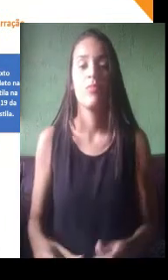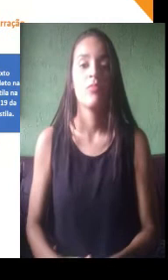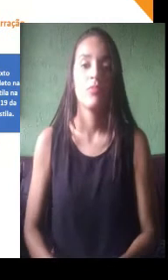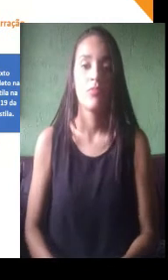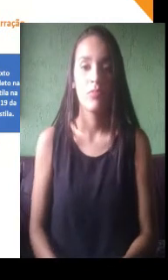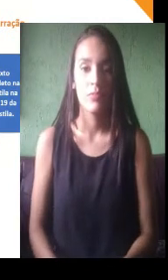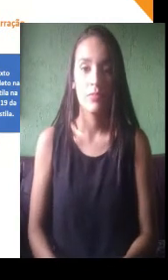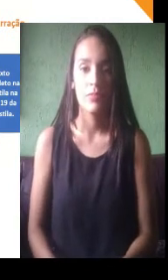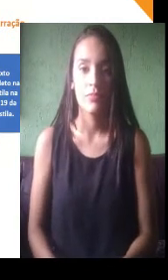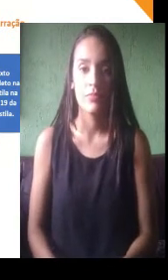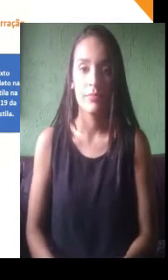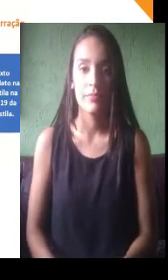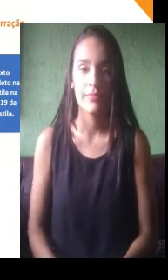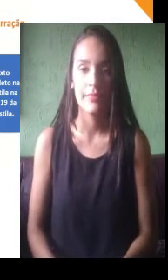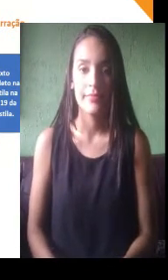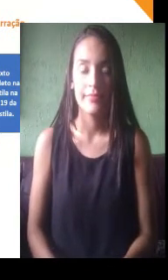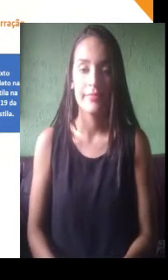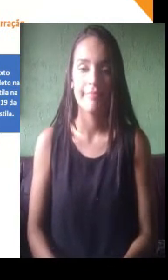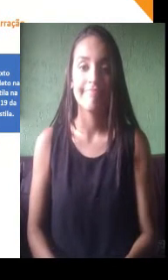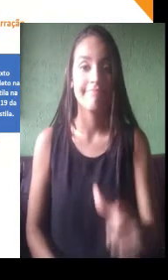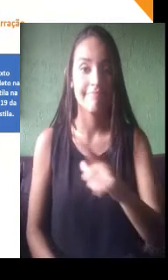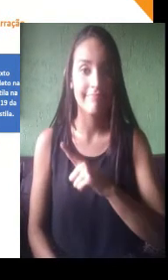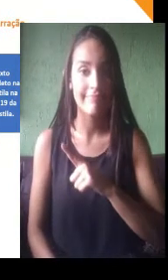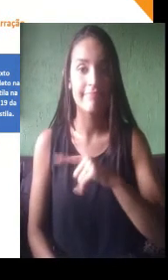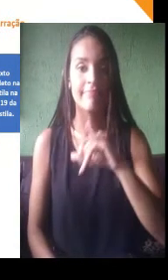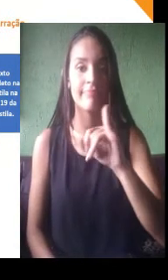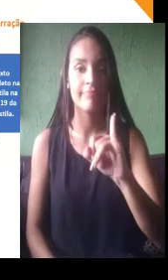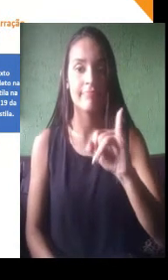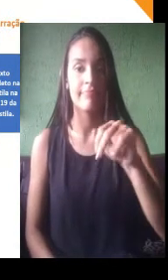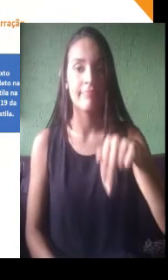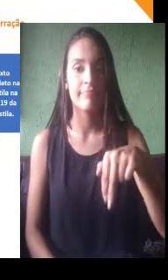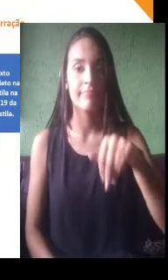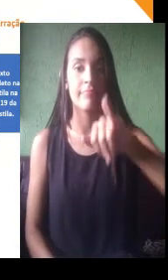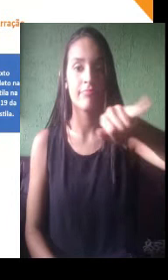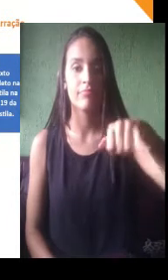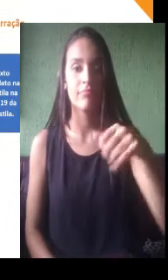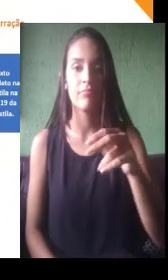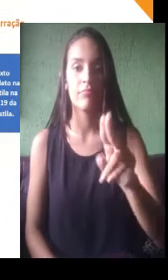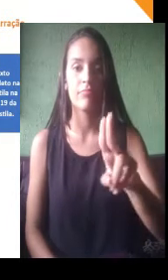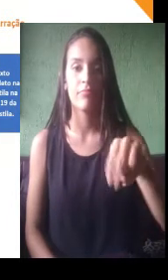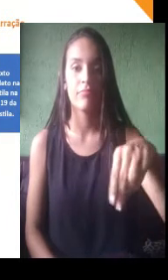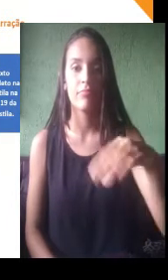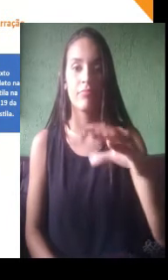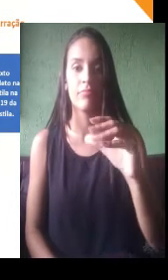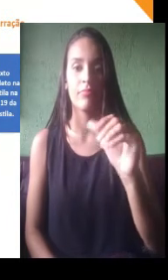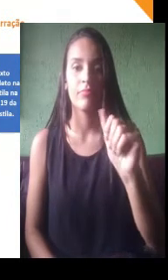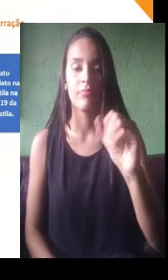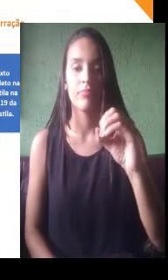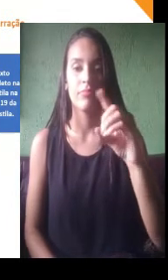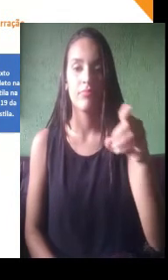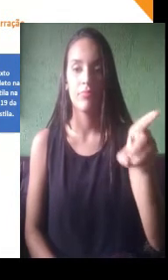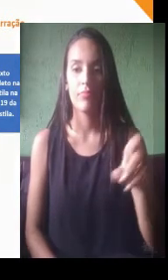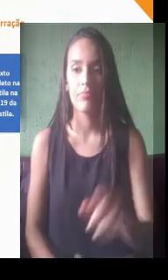Galvão, não precisa calar a boca, não. O que eu vou reparar, galera? Vou reparar o seguinte, vou reparar que aqui